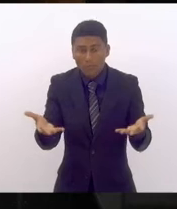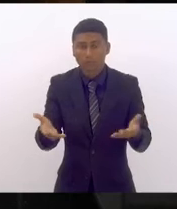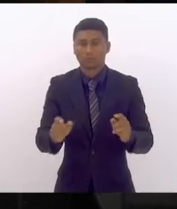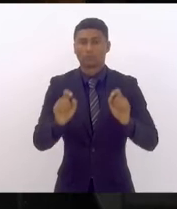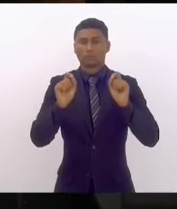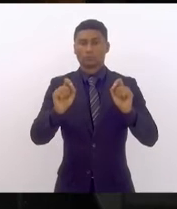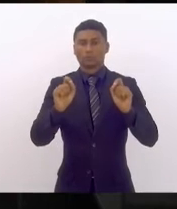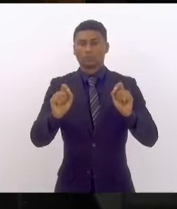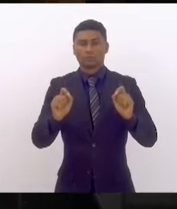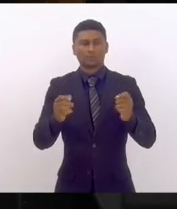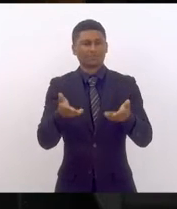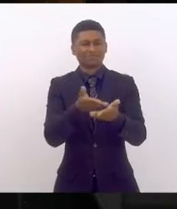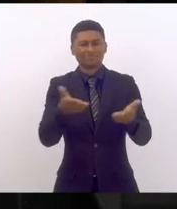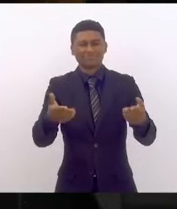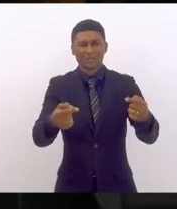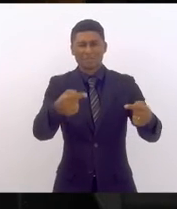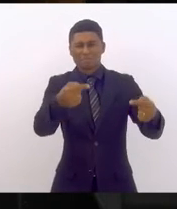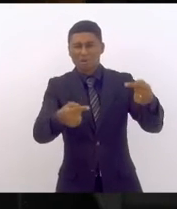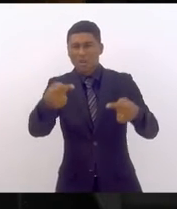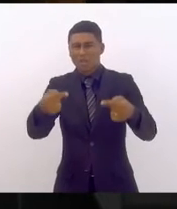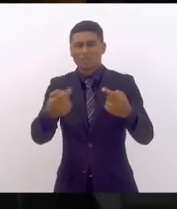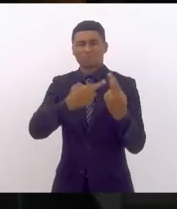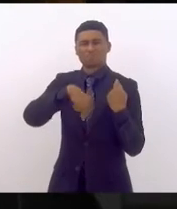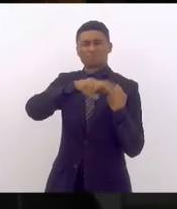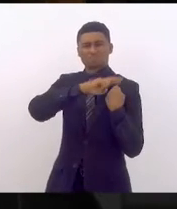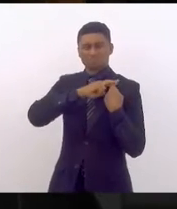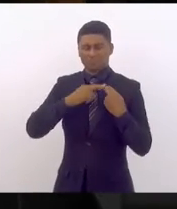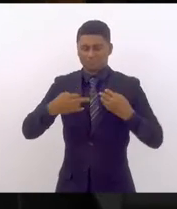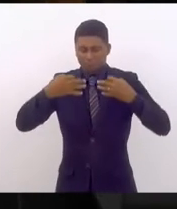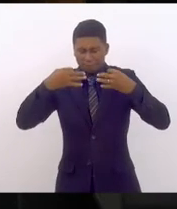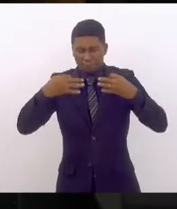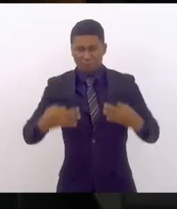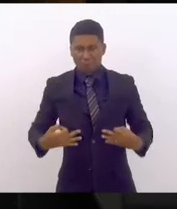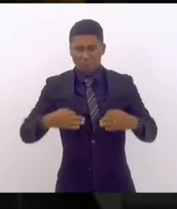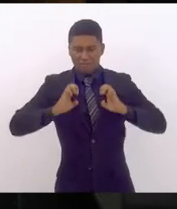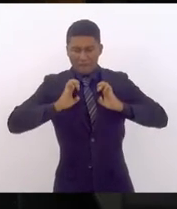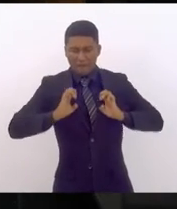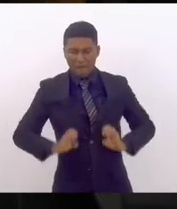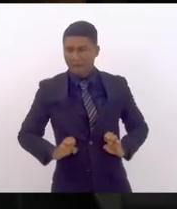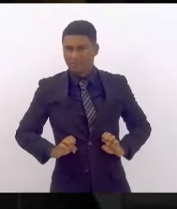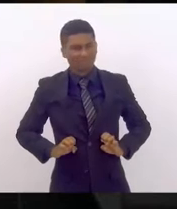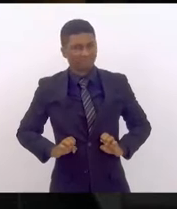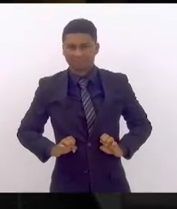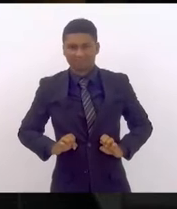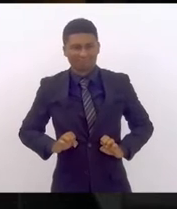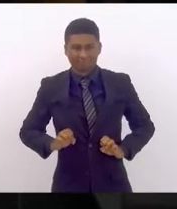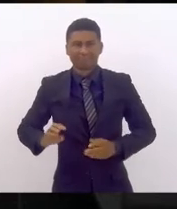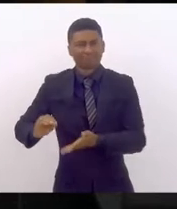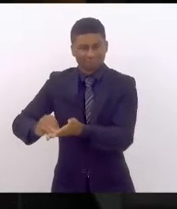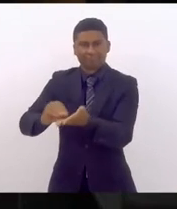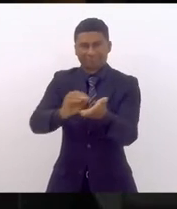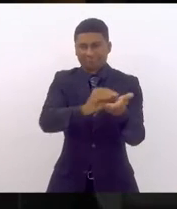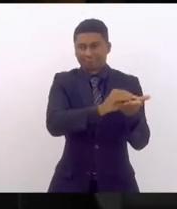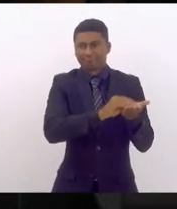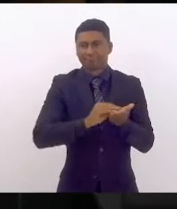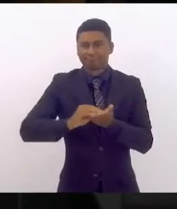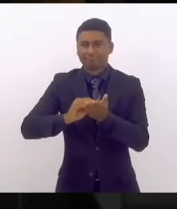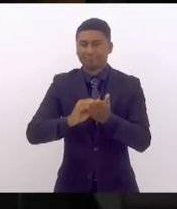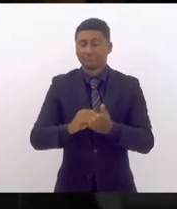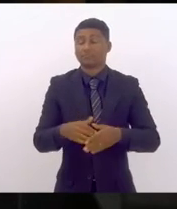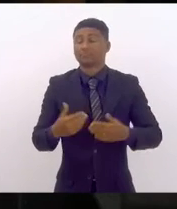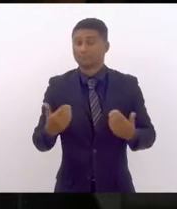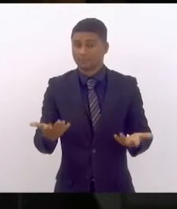compromisso com o horário com a ética com a honra com a dignidade por isso senhora Presidente é